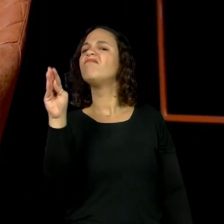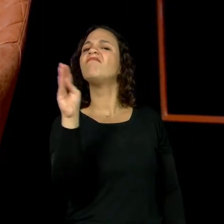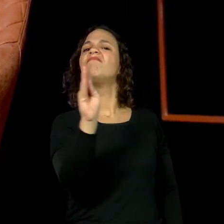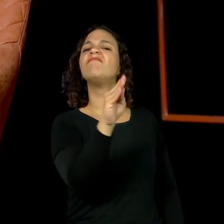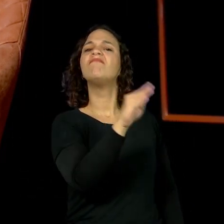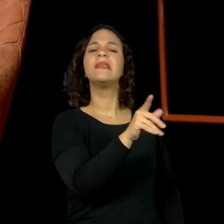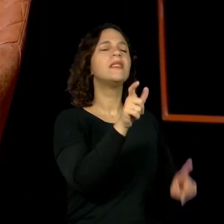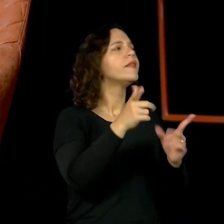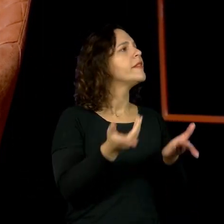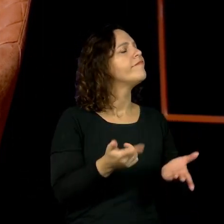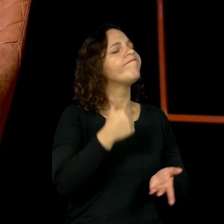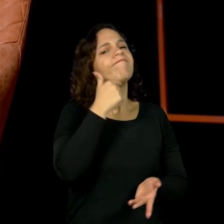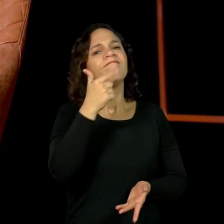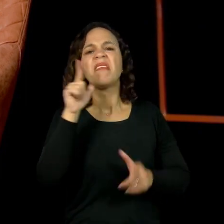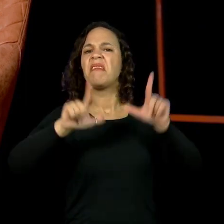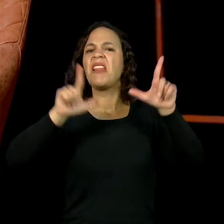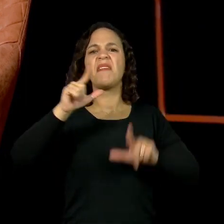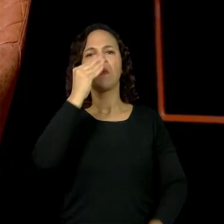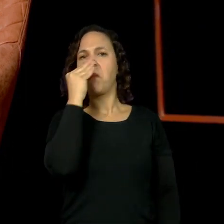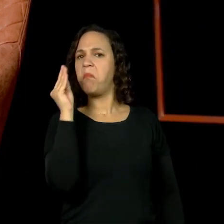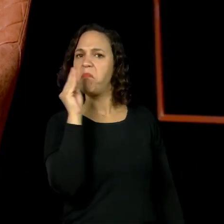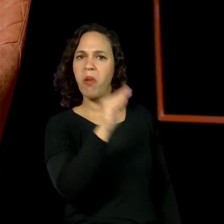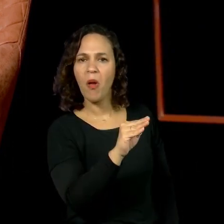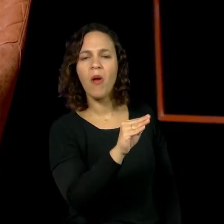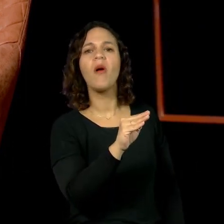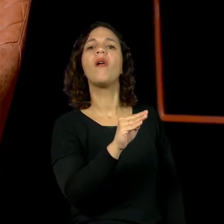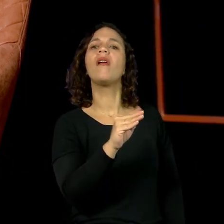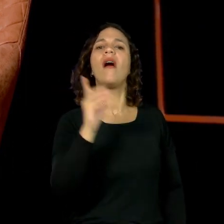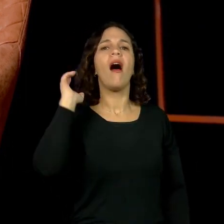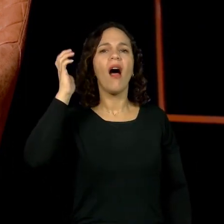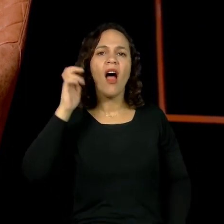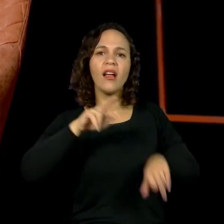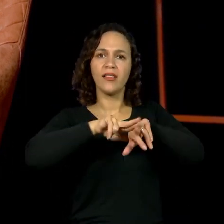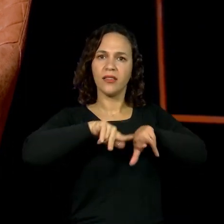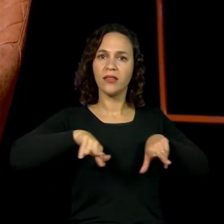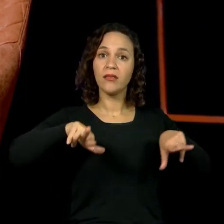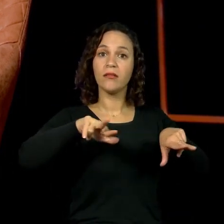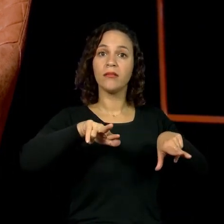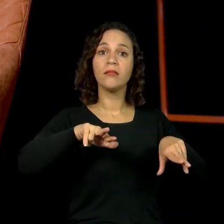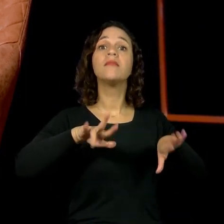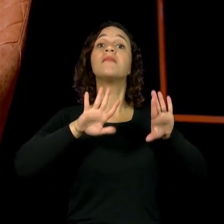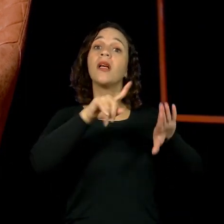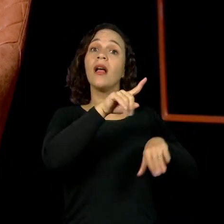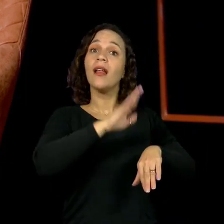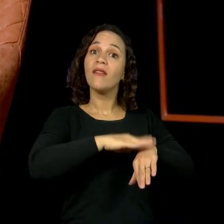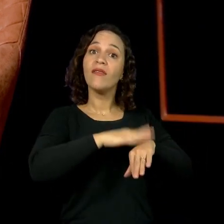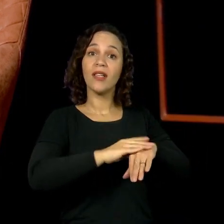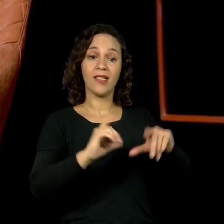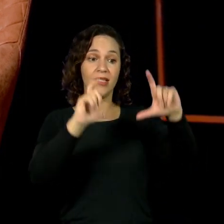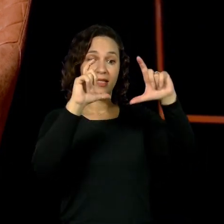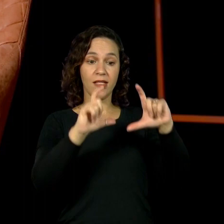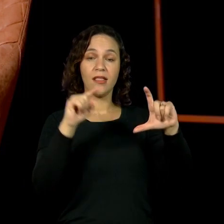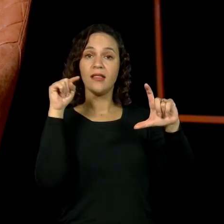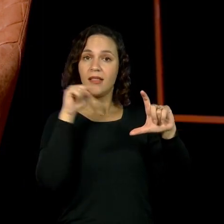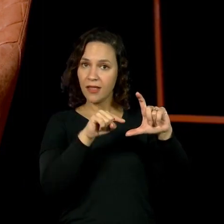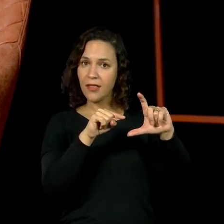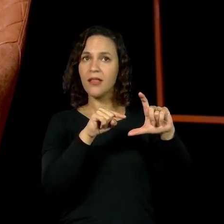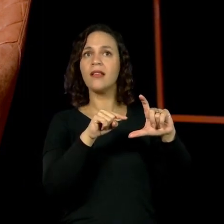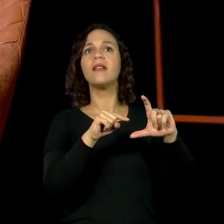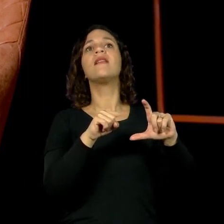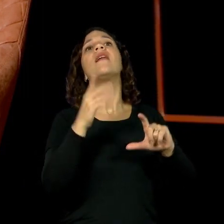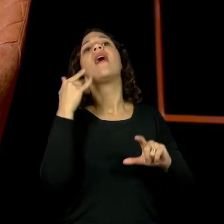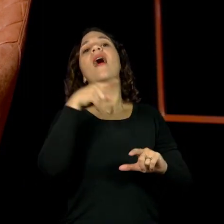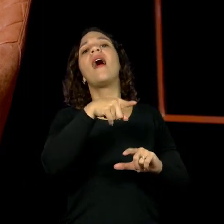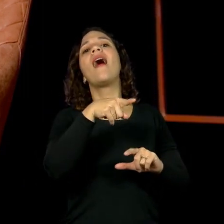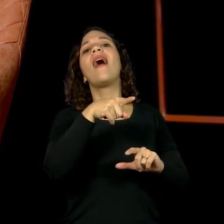né? Relegada por televisão, aquela coisa toda, e rádios também. Ela fez esse disco, ela fez pela